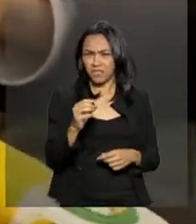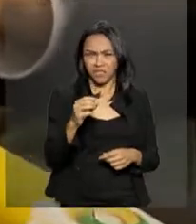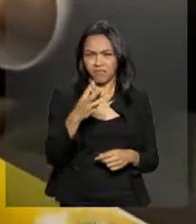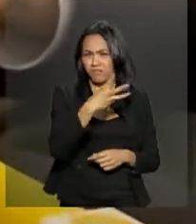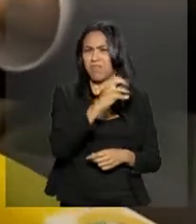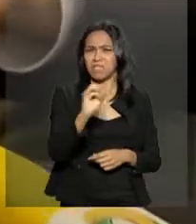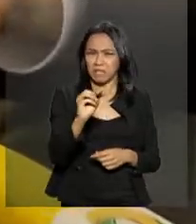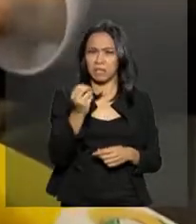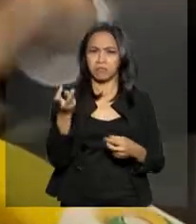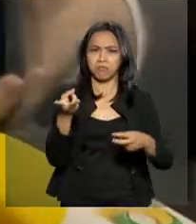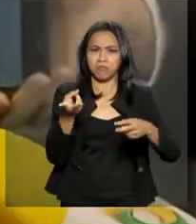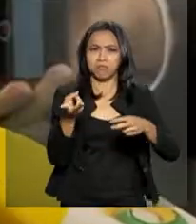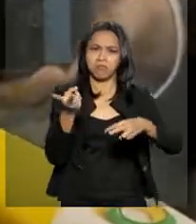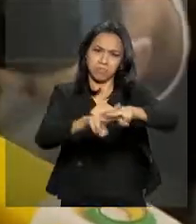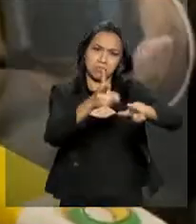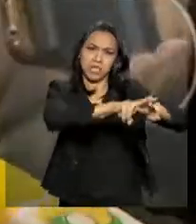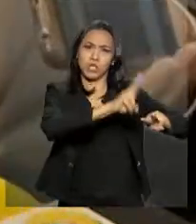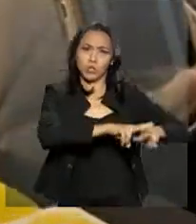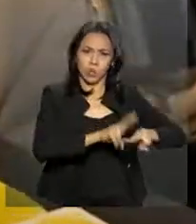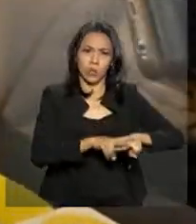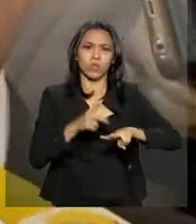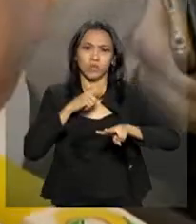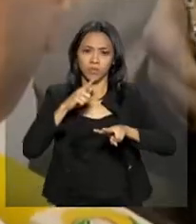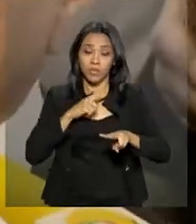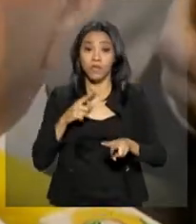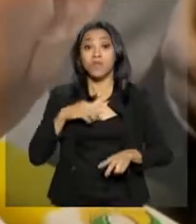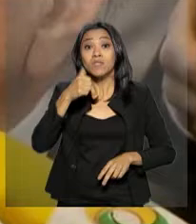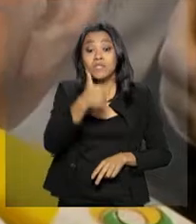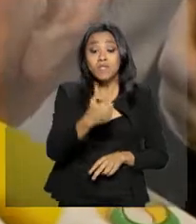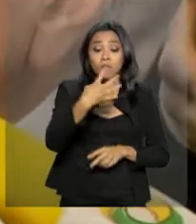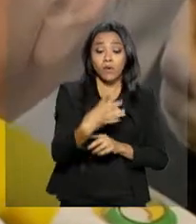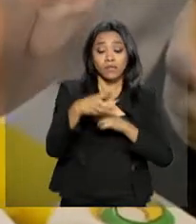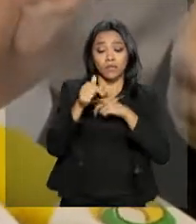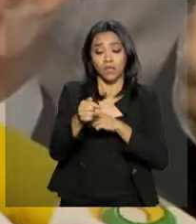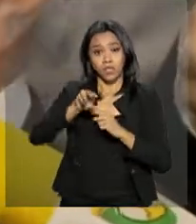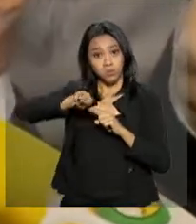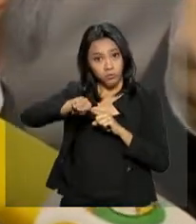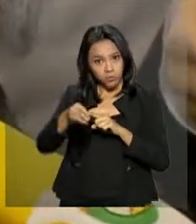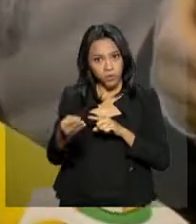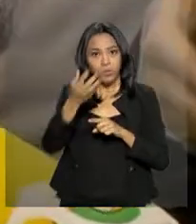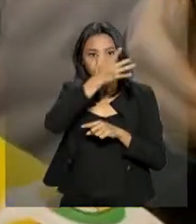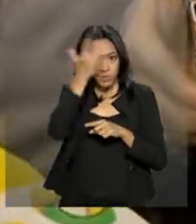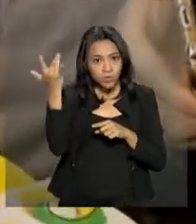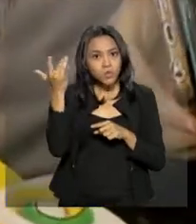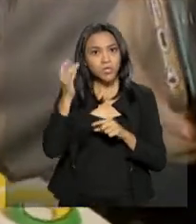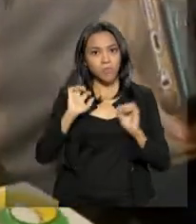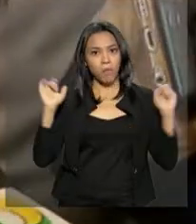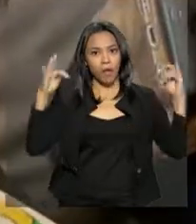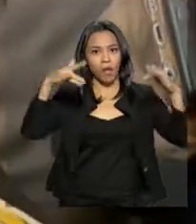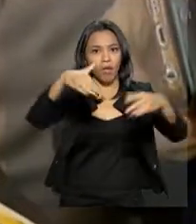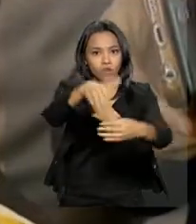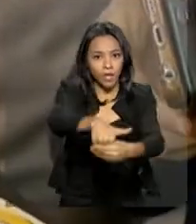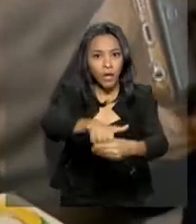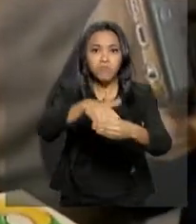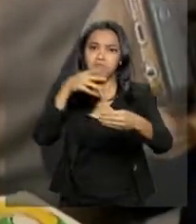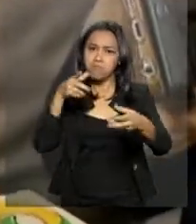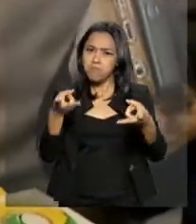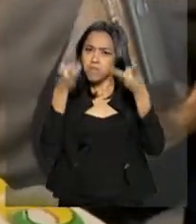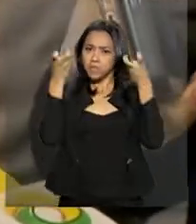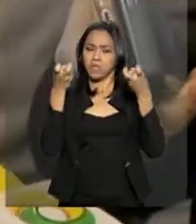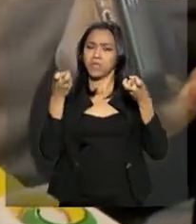não é portanto num universo de 147 milhões de eleitores nós estamos verificando que o povo brasileiro